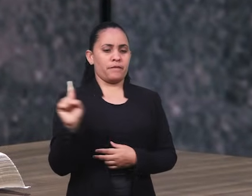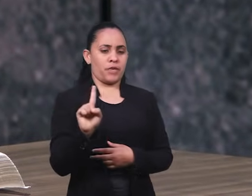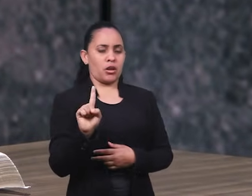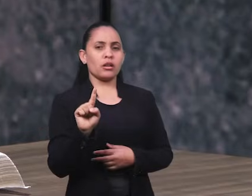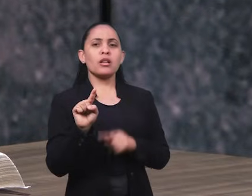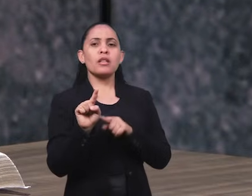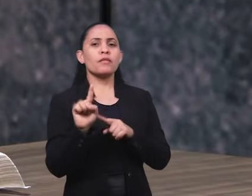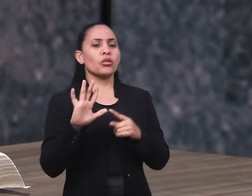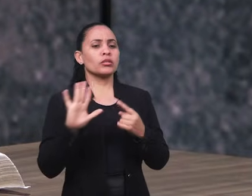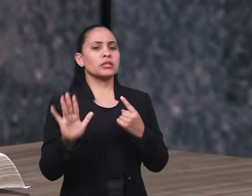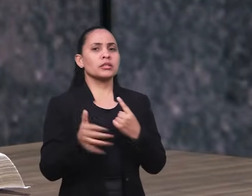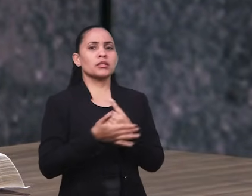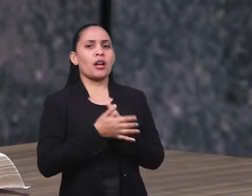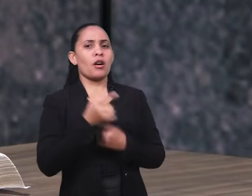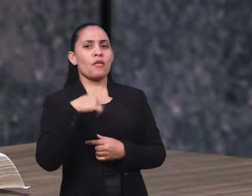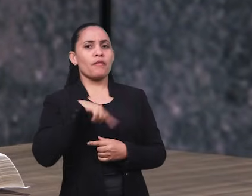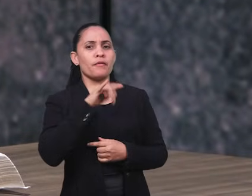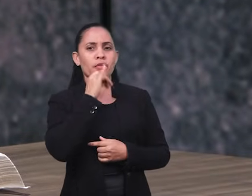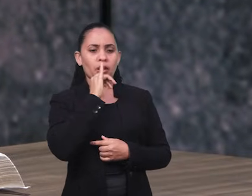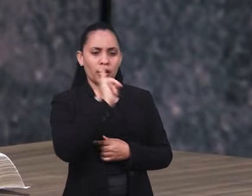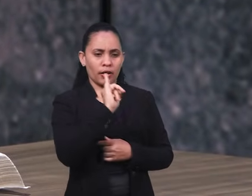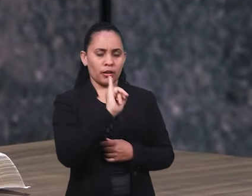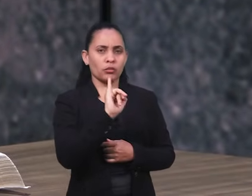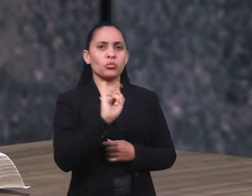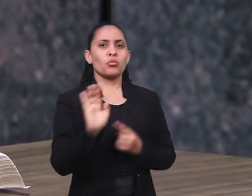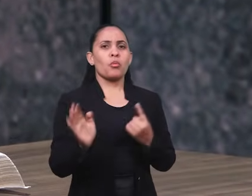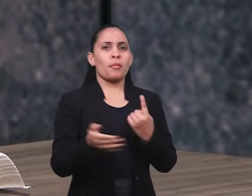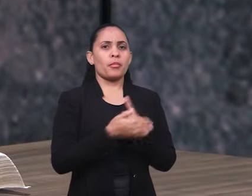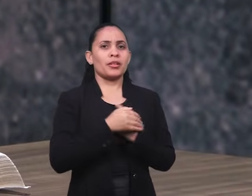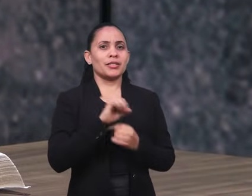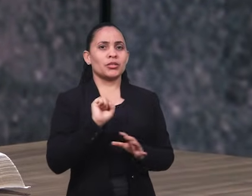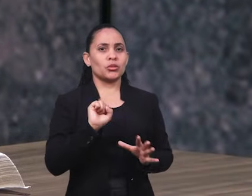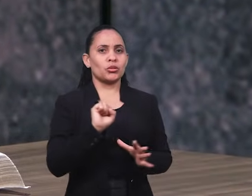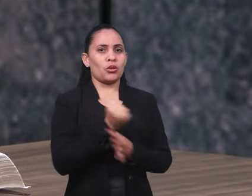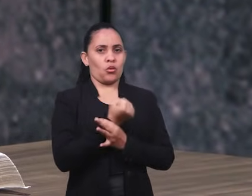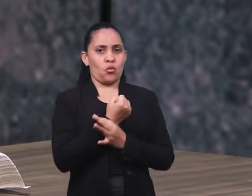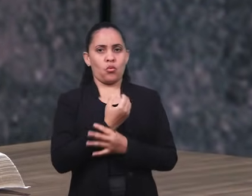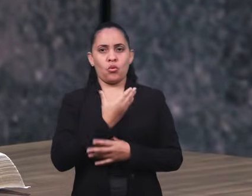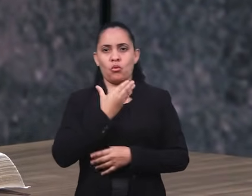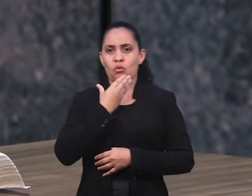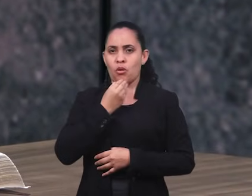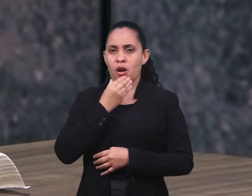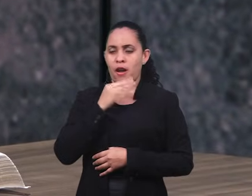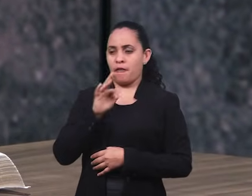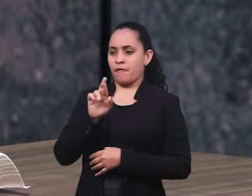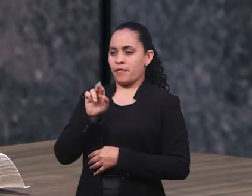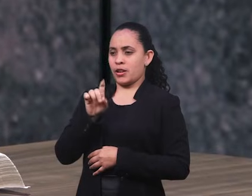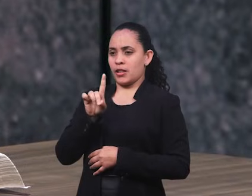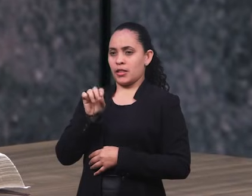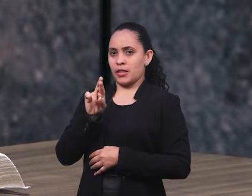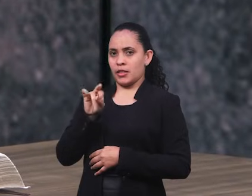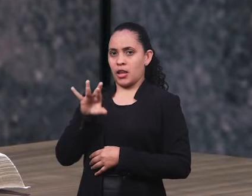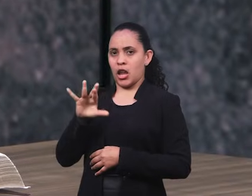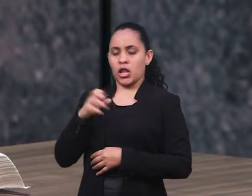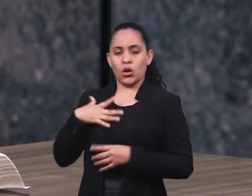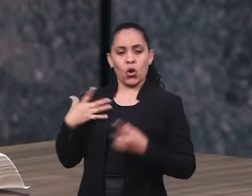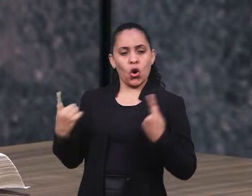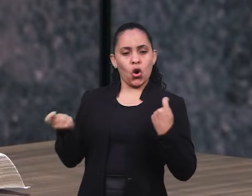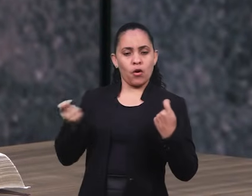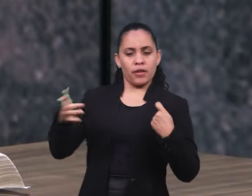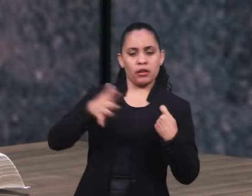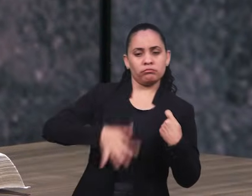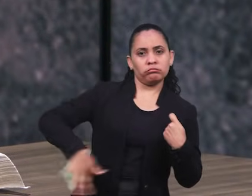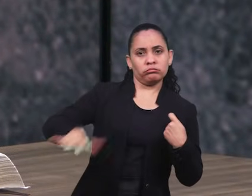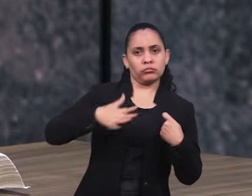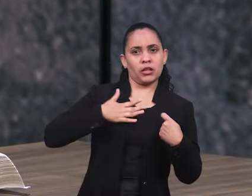chamada salvo-conduto. Ele recebeu uma proteção por parte de Frederico da Saxônia, que governava